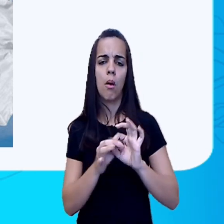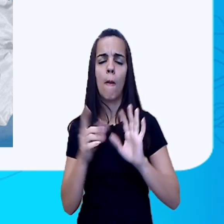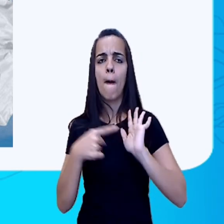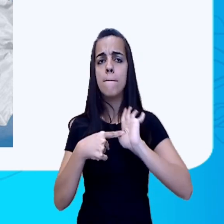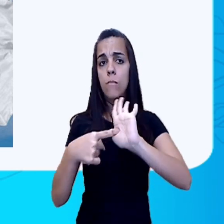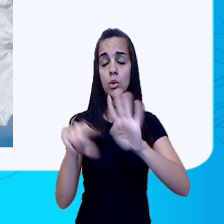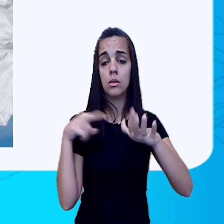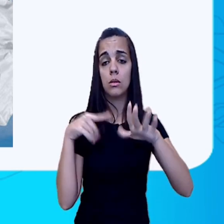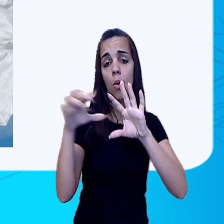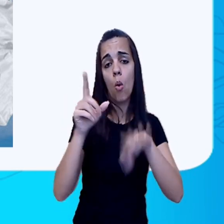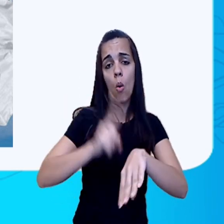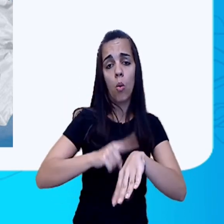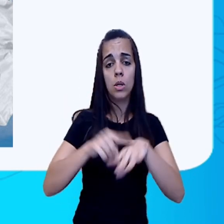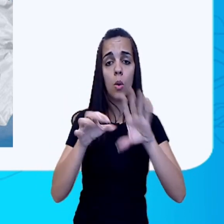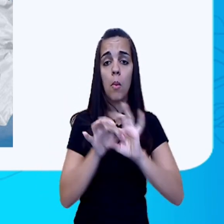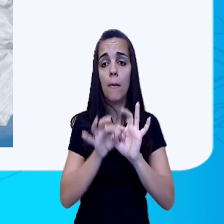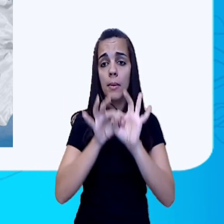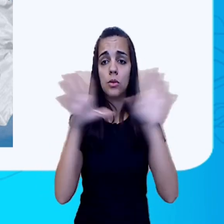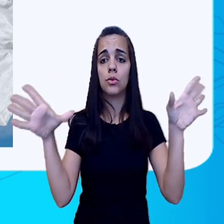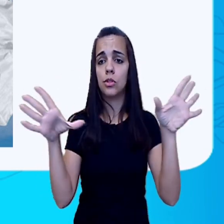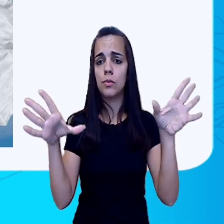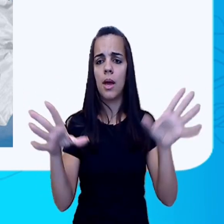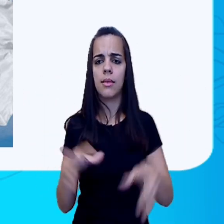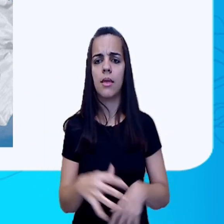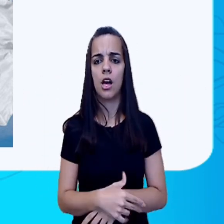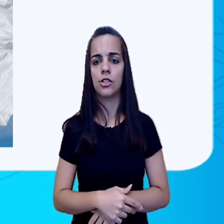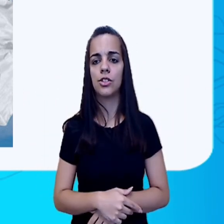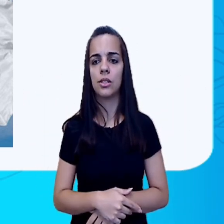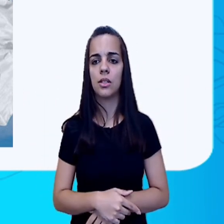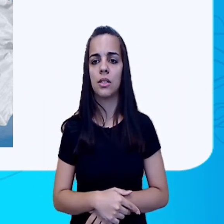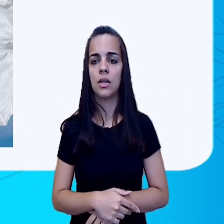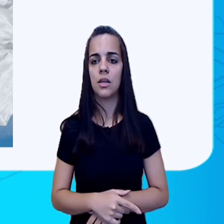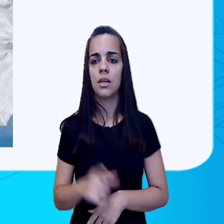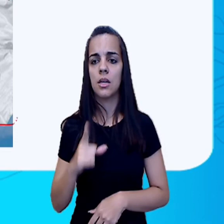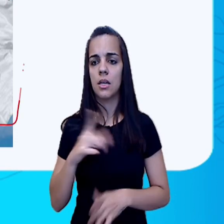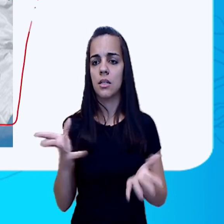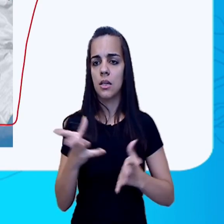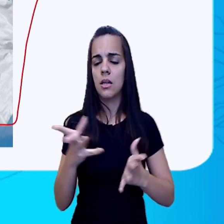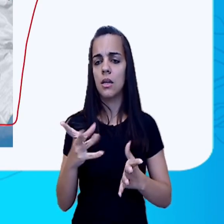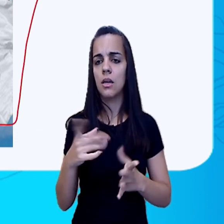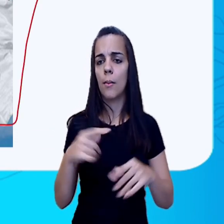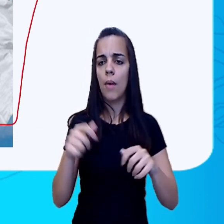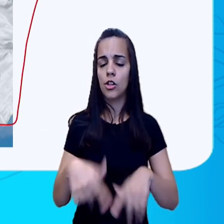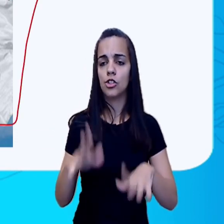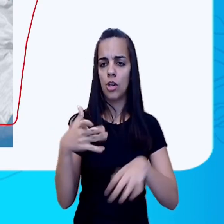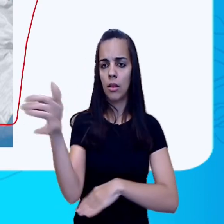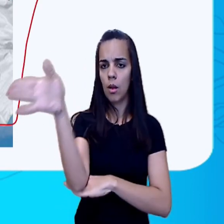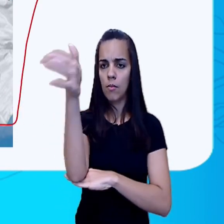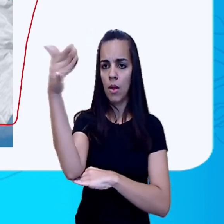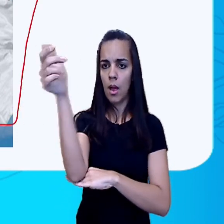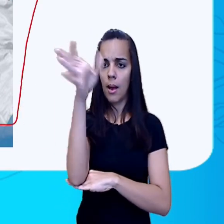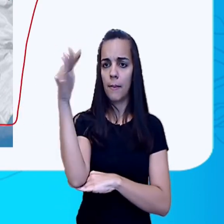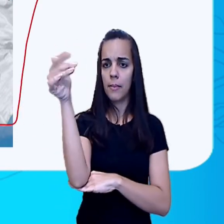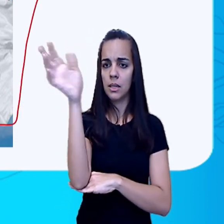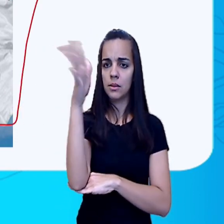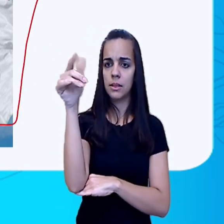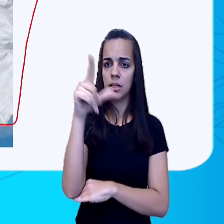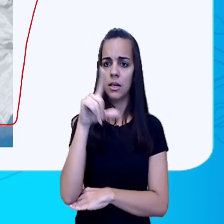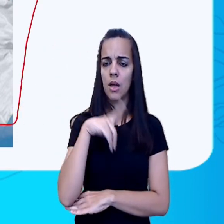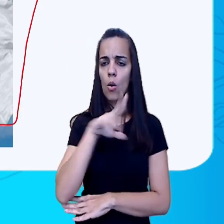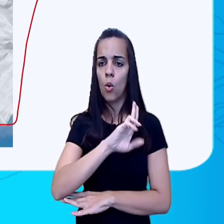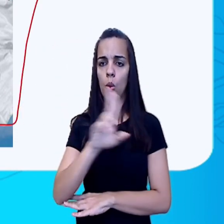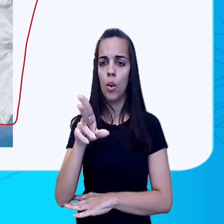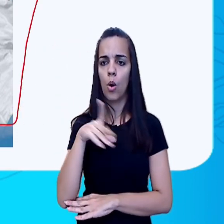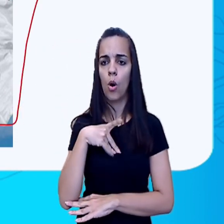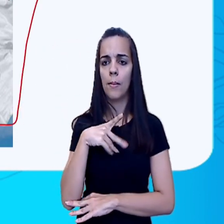liberdade, né? um querer de liberdade. Nós, em Minas, já vivenciamos a liberdade até